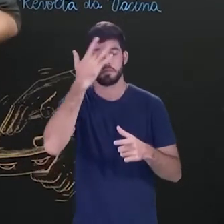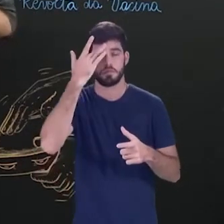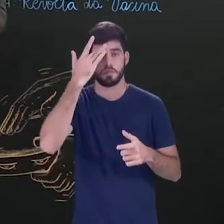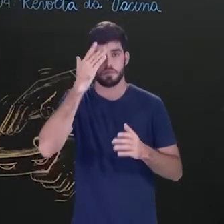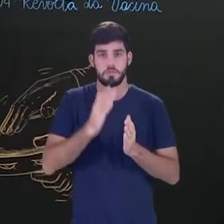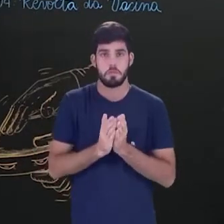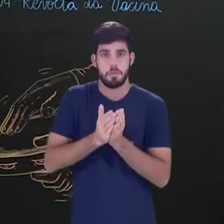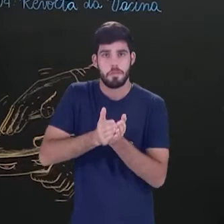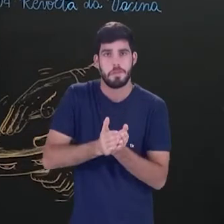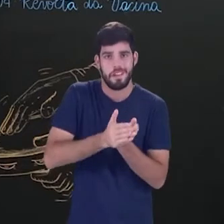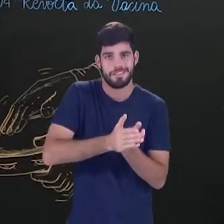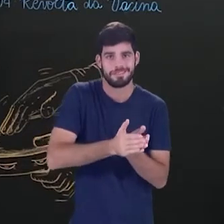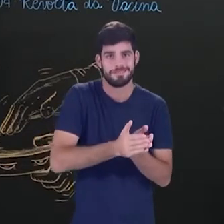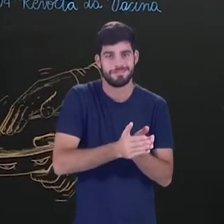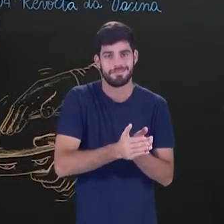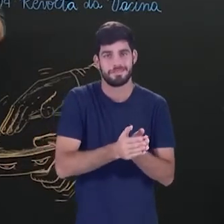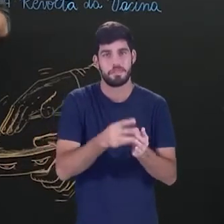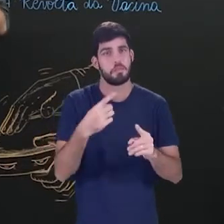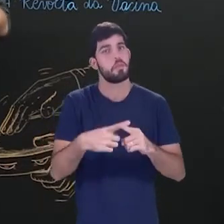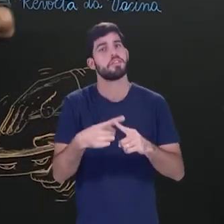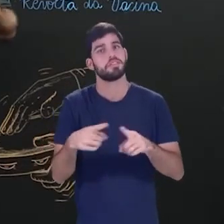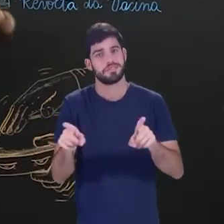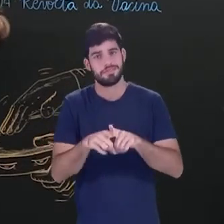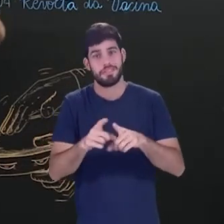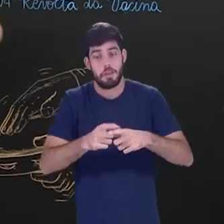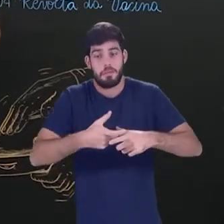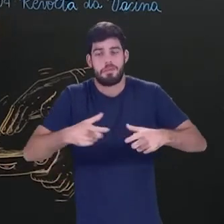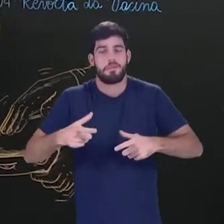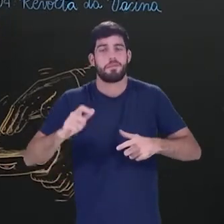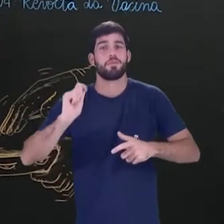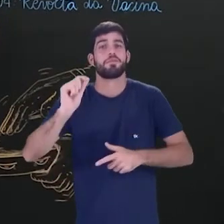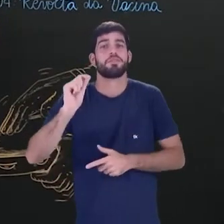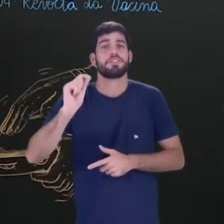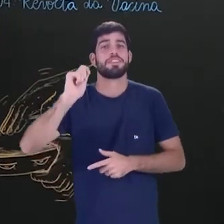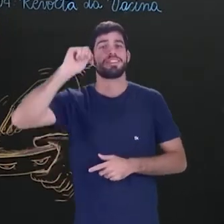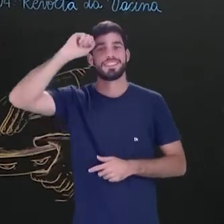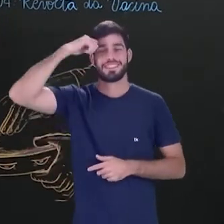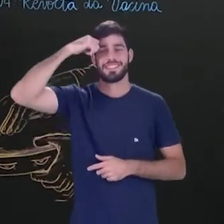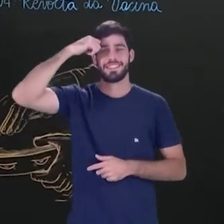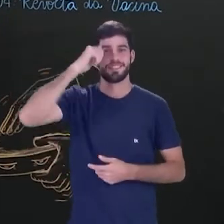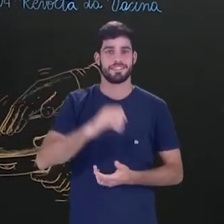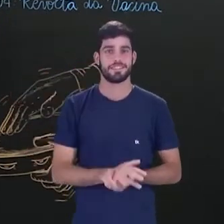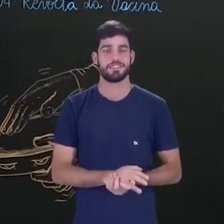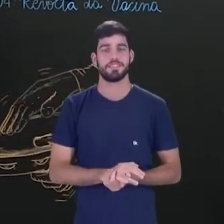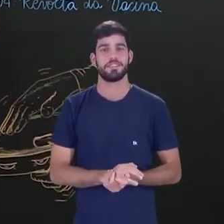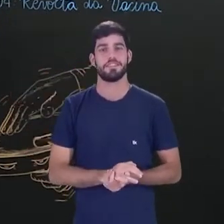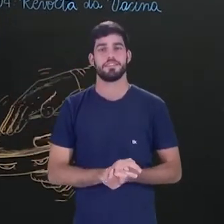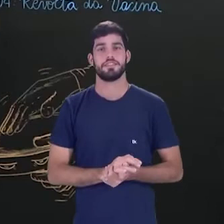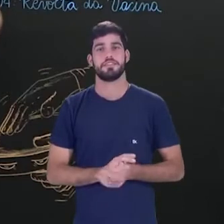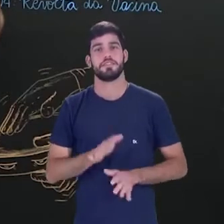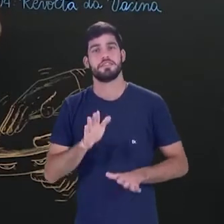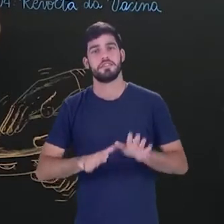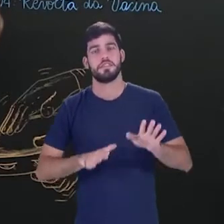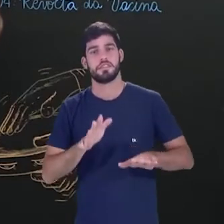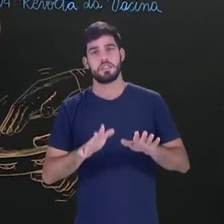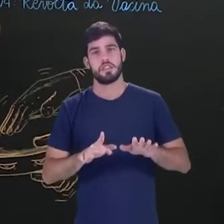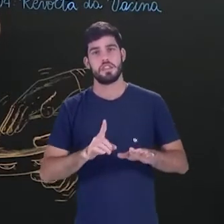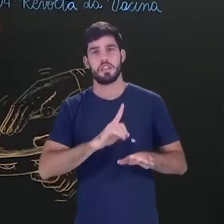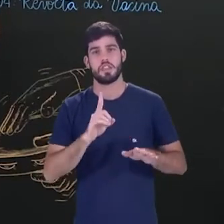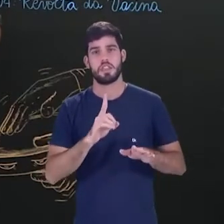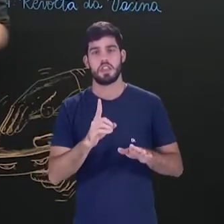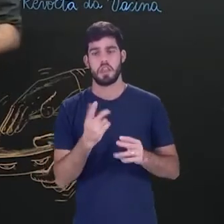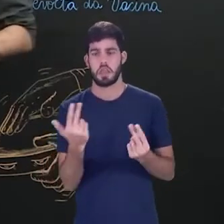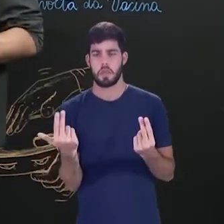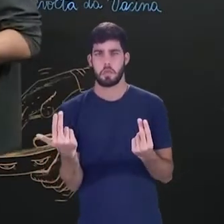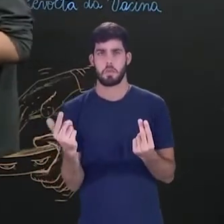né? E tem um sentido social também, pela condição dessas pessoas que, em geral, eram menos favorecidos que os comandantes do